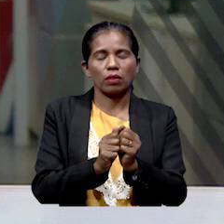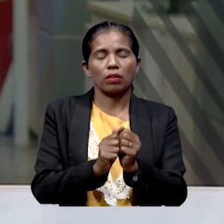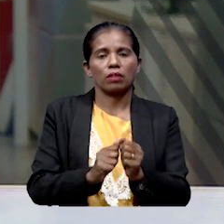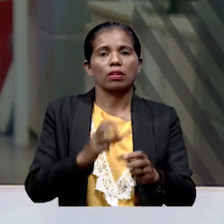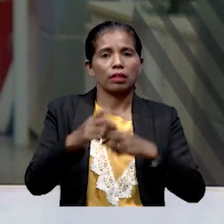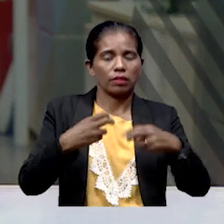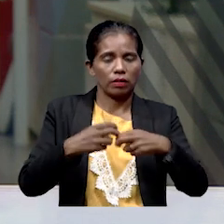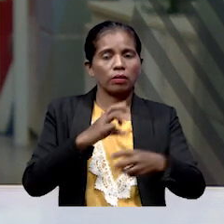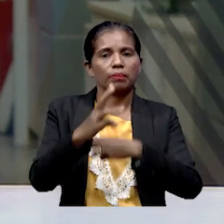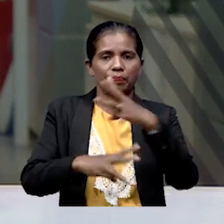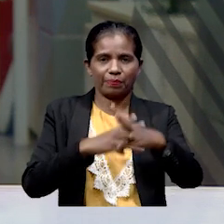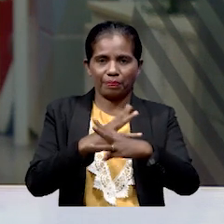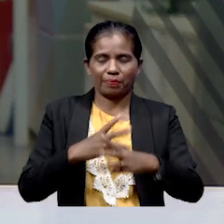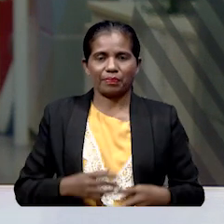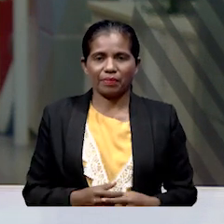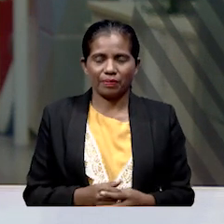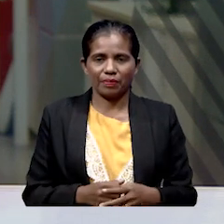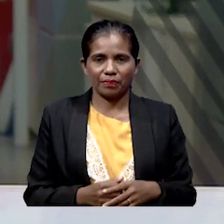mundial.